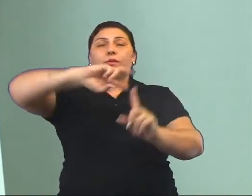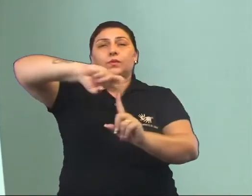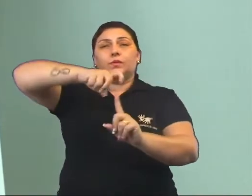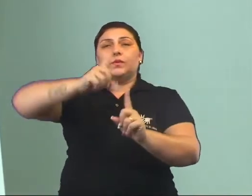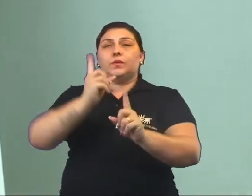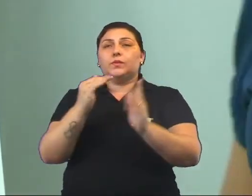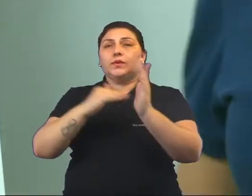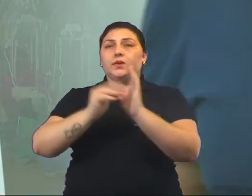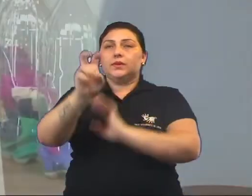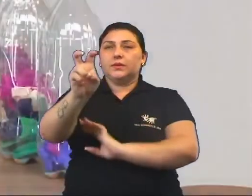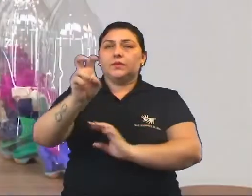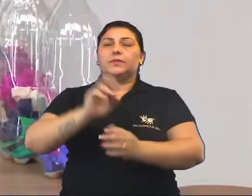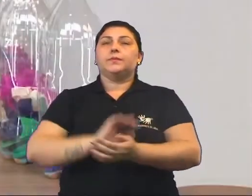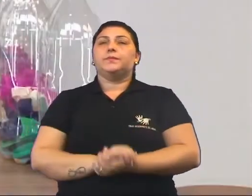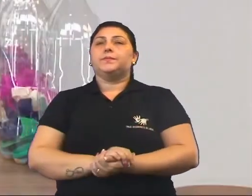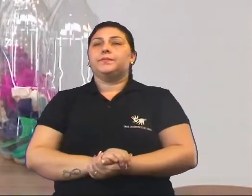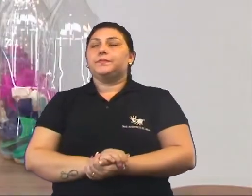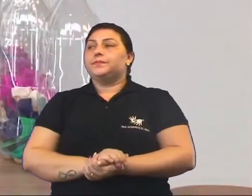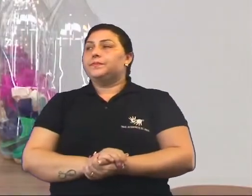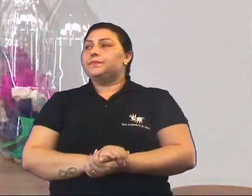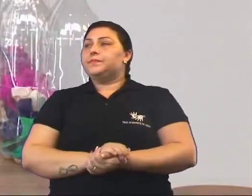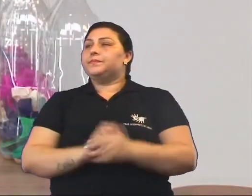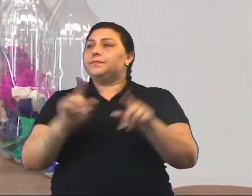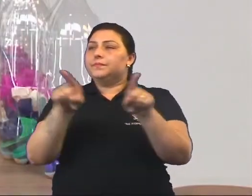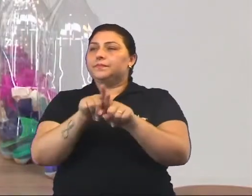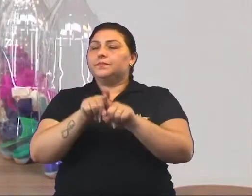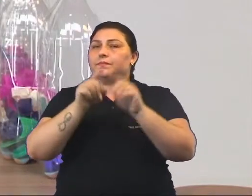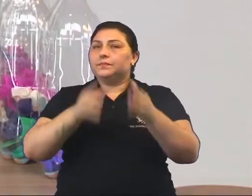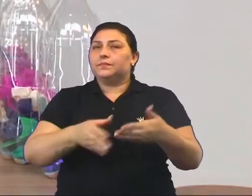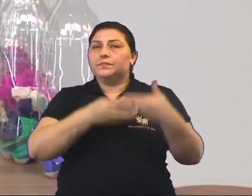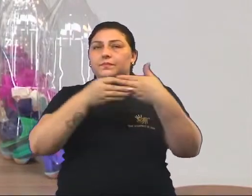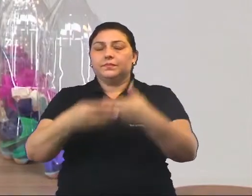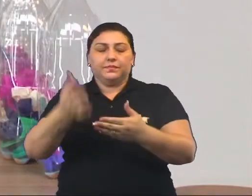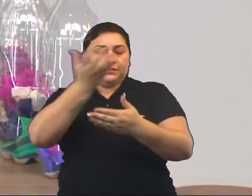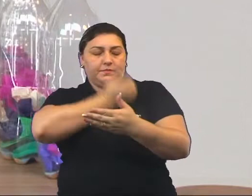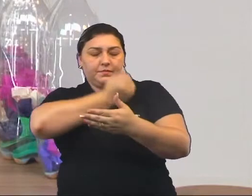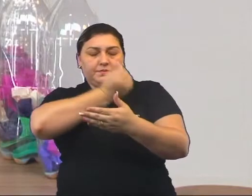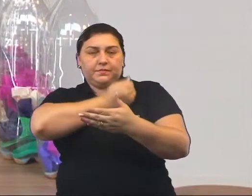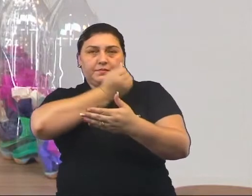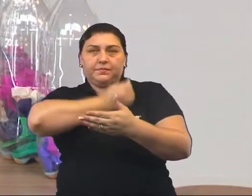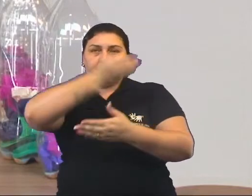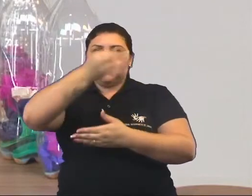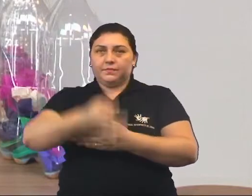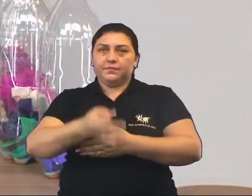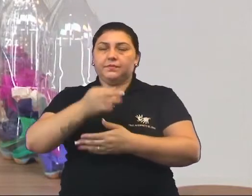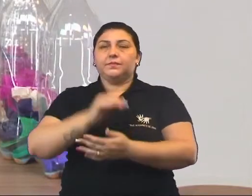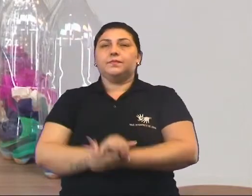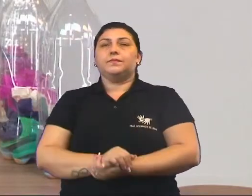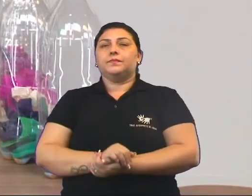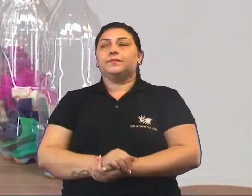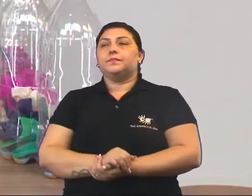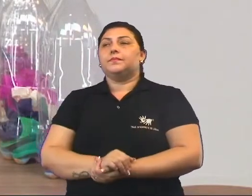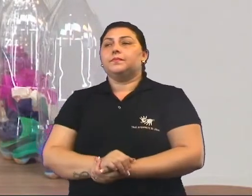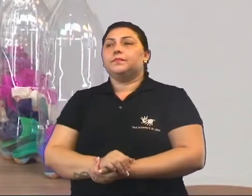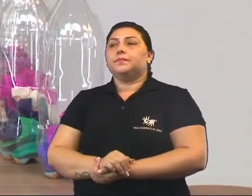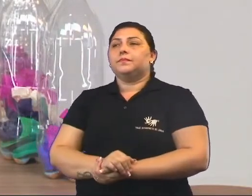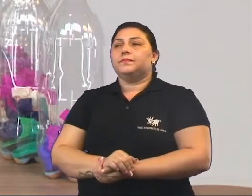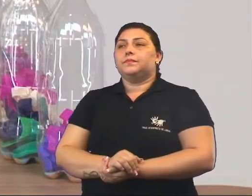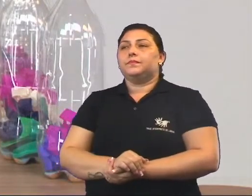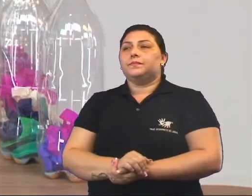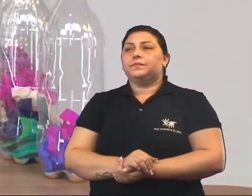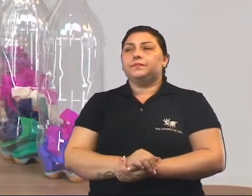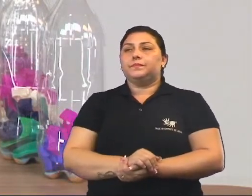de 1 a 5. Então, eu também já trouxe aqui a numeração, certo? Nós vamos enumerar de 1 a